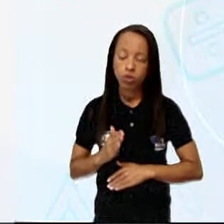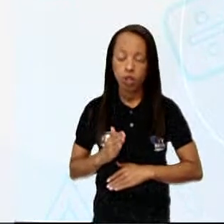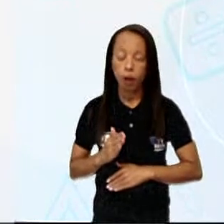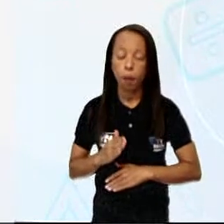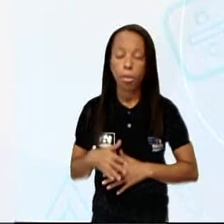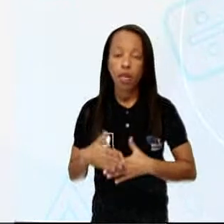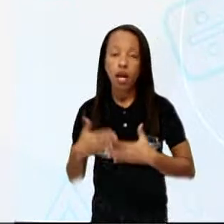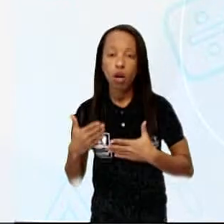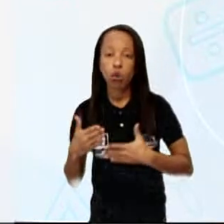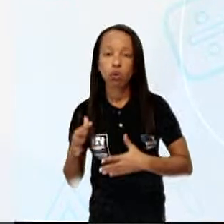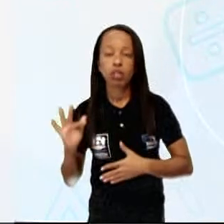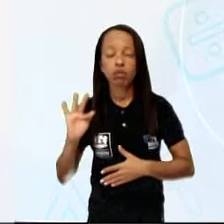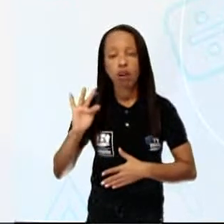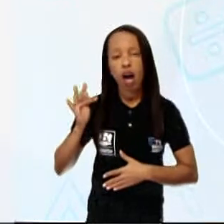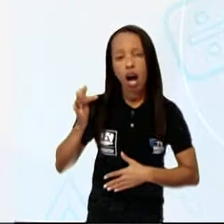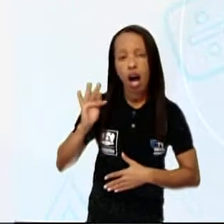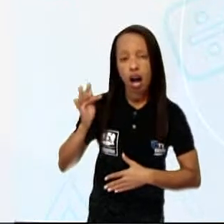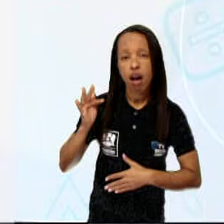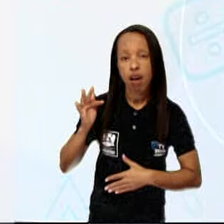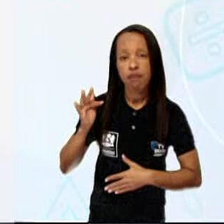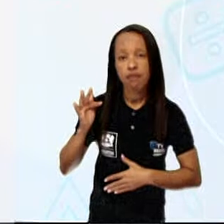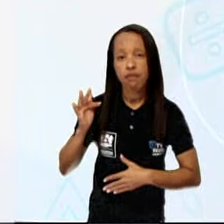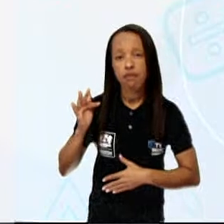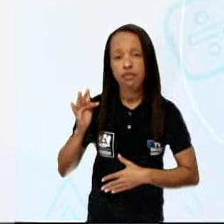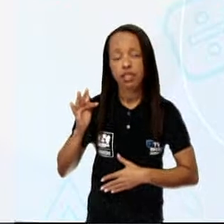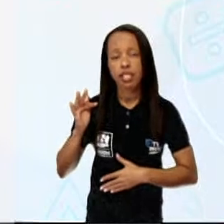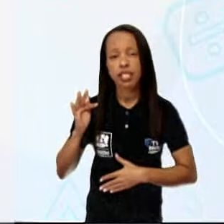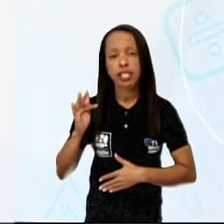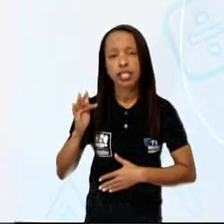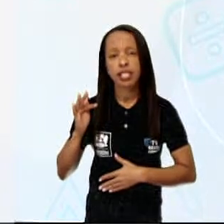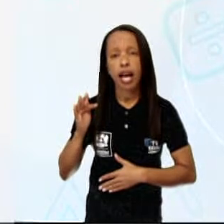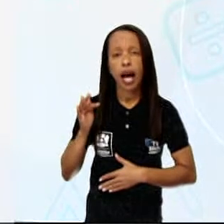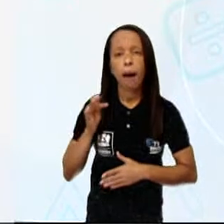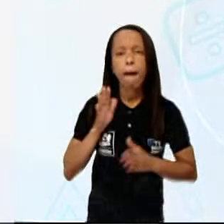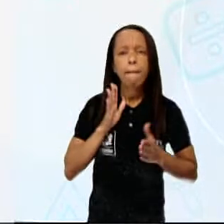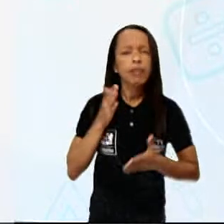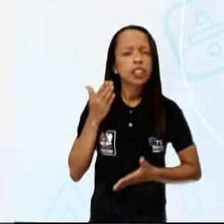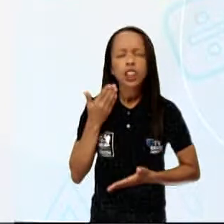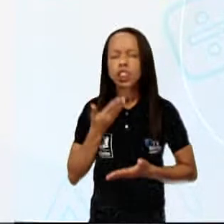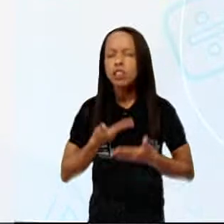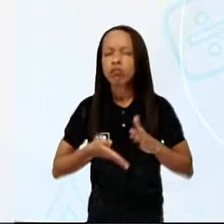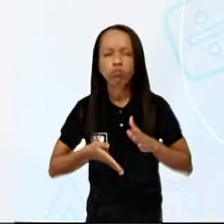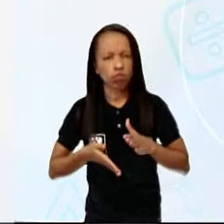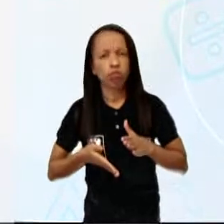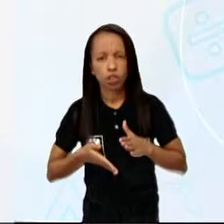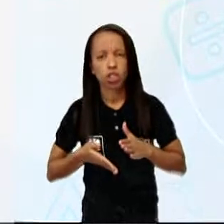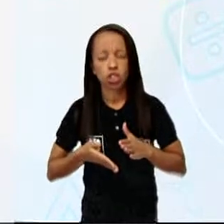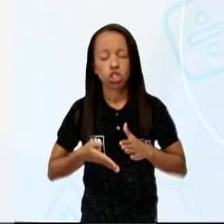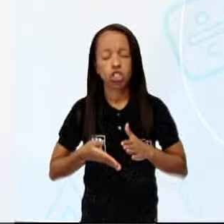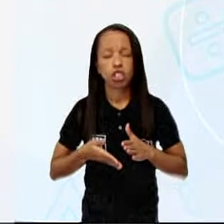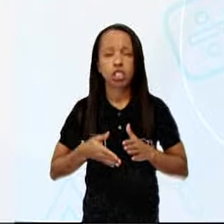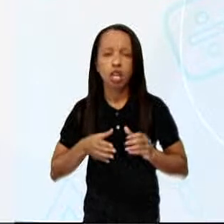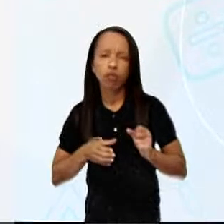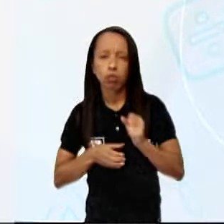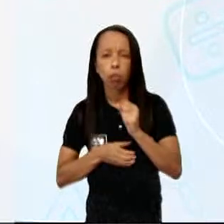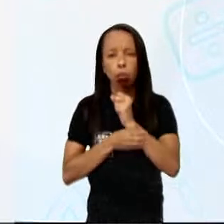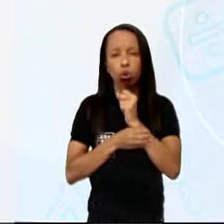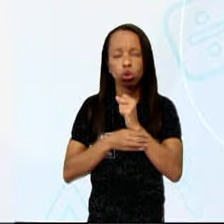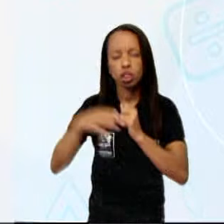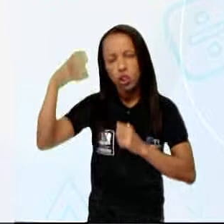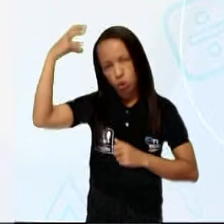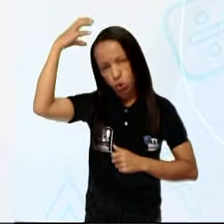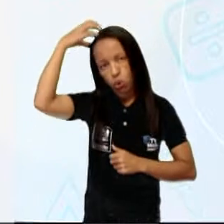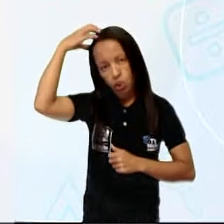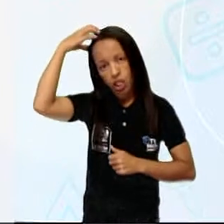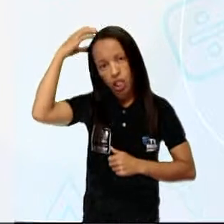se transforma numa república. E a terceira etapa, a terceira fase da Revolução